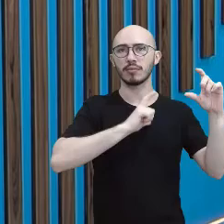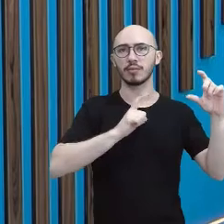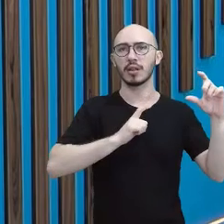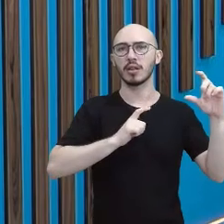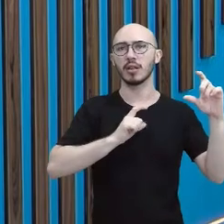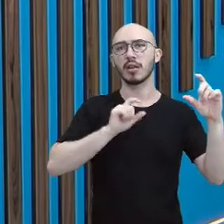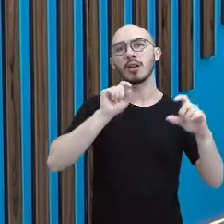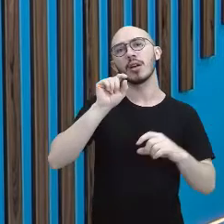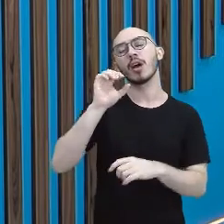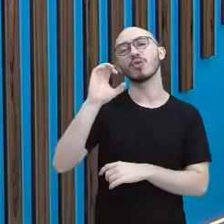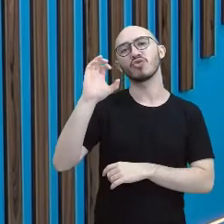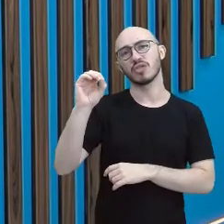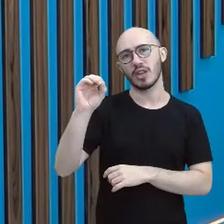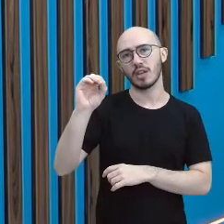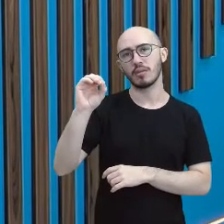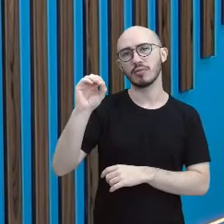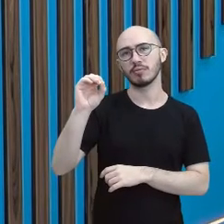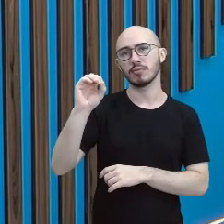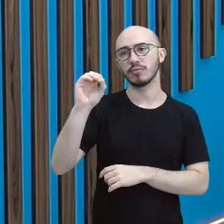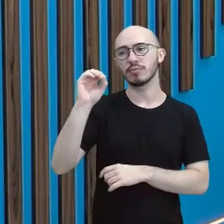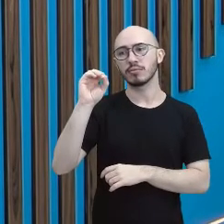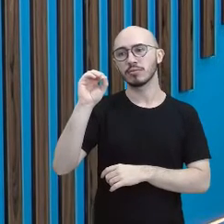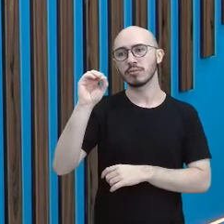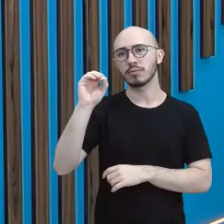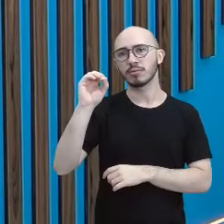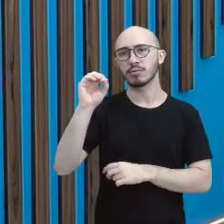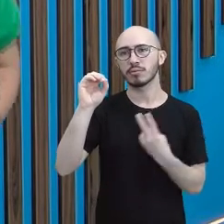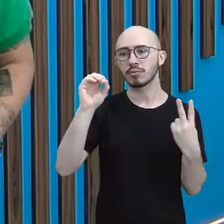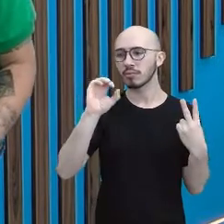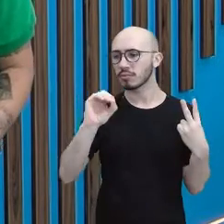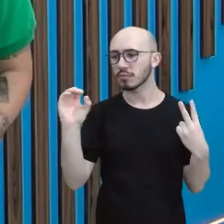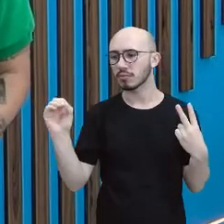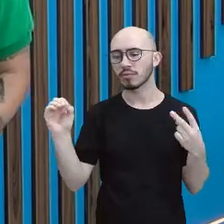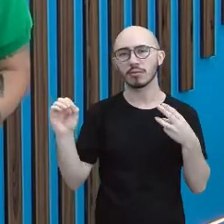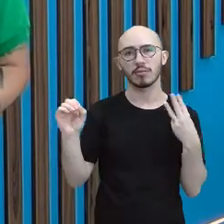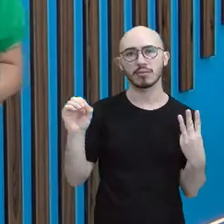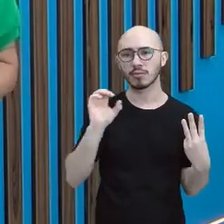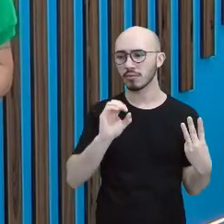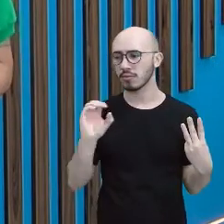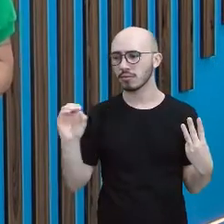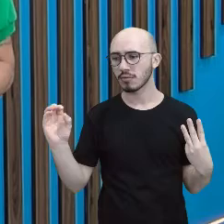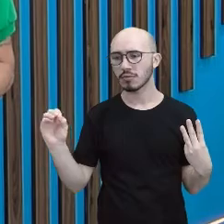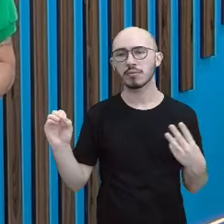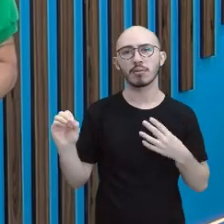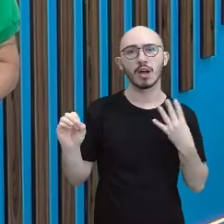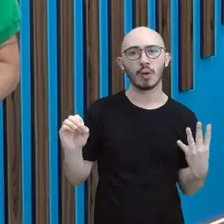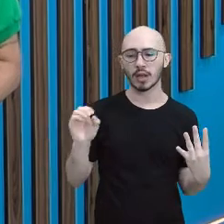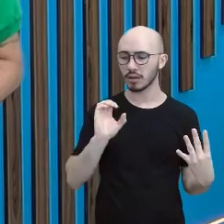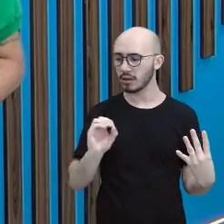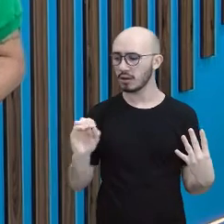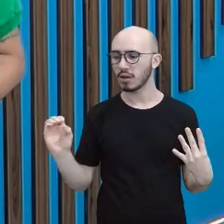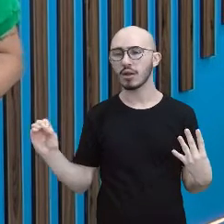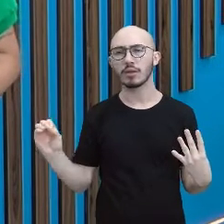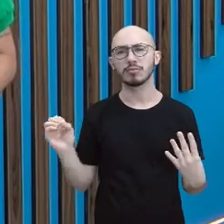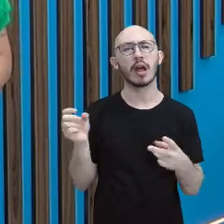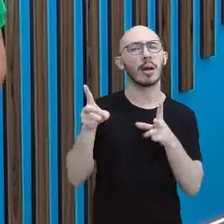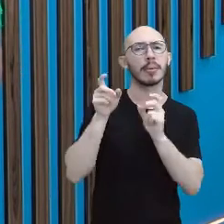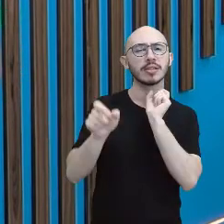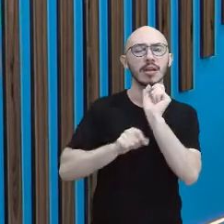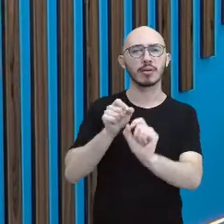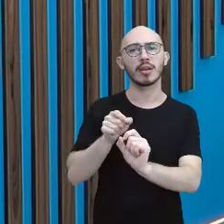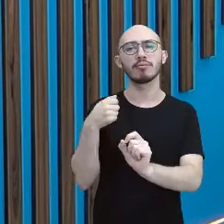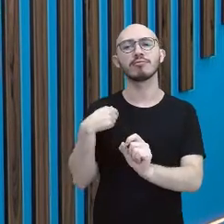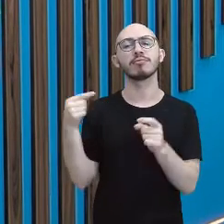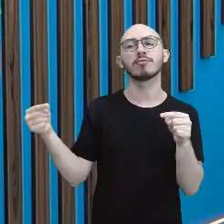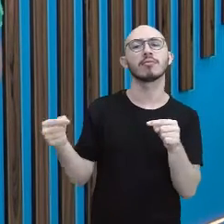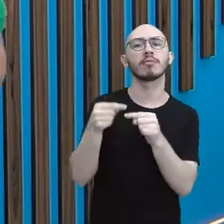em azul em destaque, esse aqui tem 2, esse aqui tem 3, esse aqui tem 4. Ou seja, perceba que a relação que eu tenho daquelas casas decimais